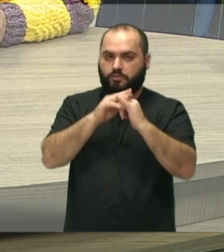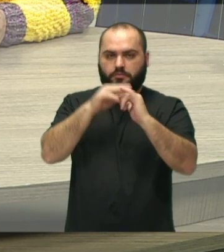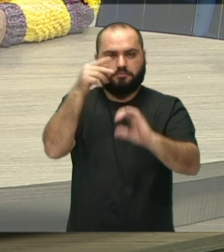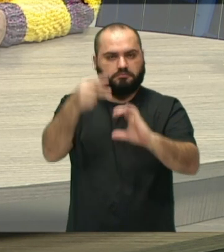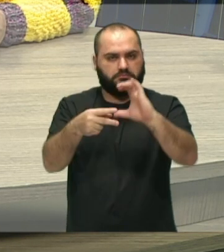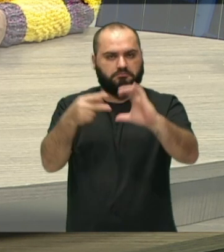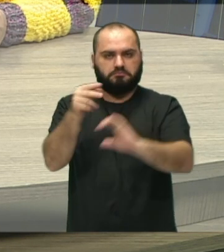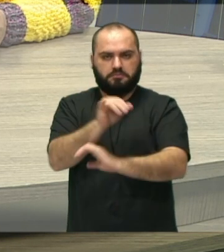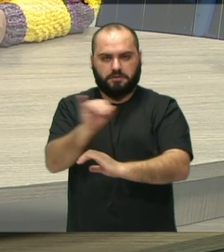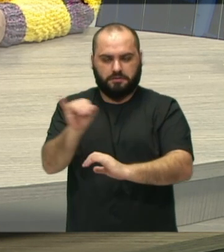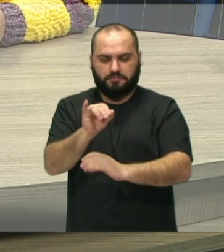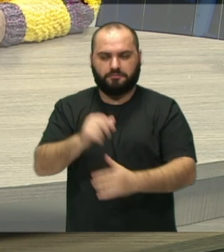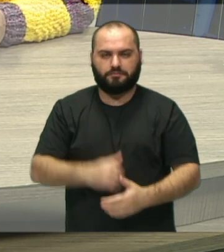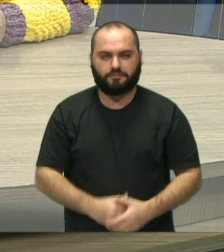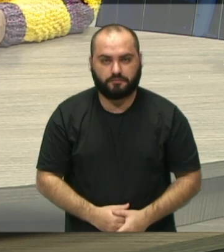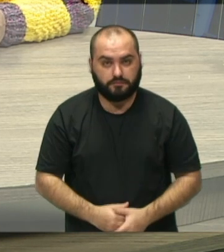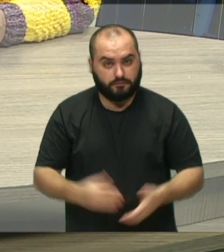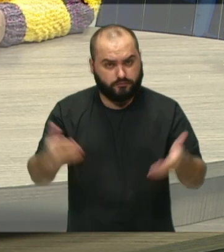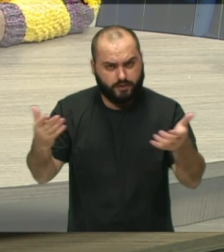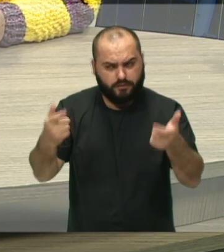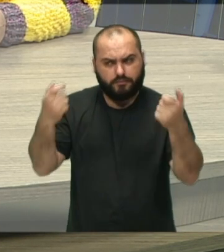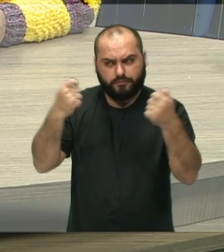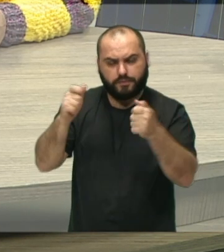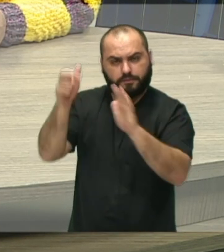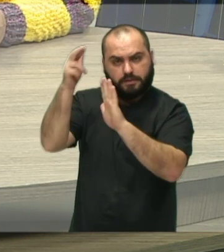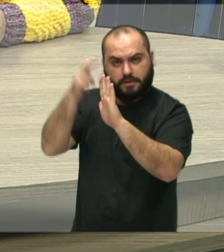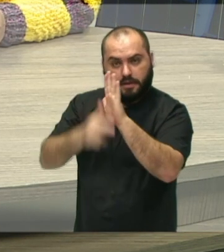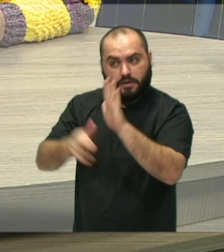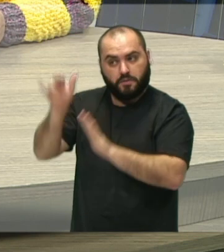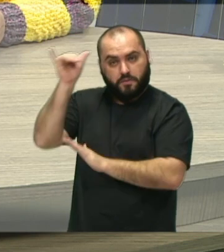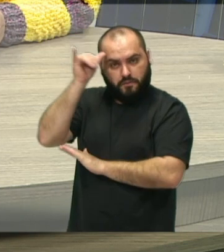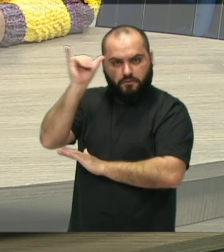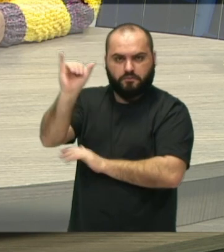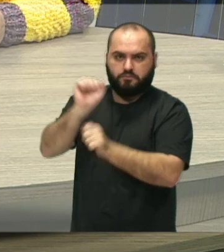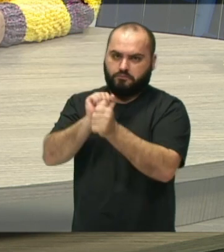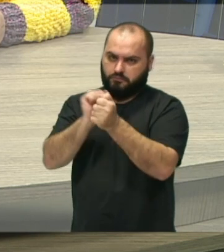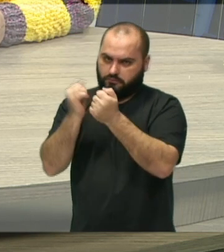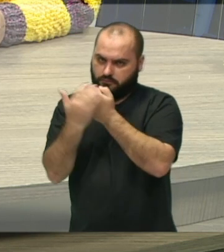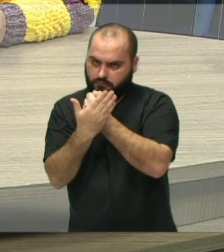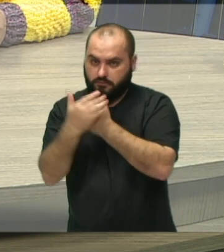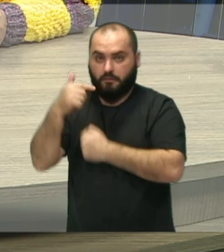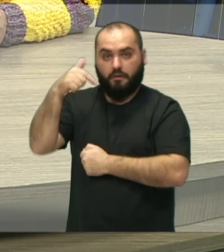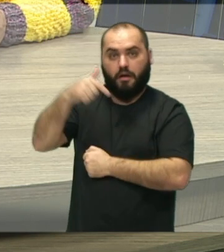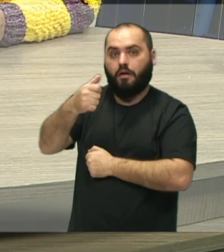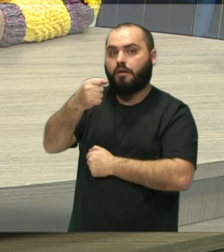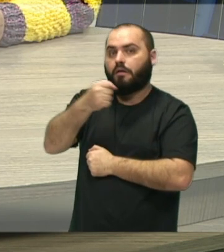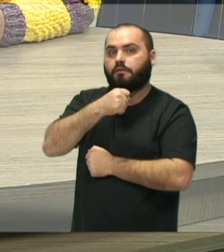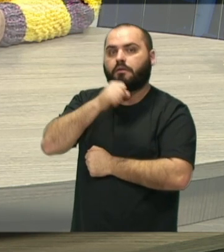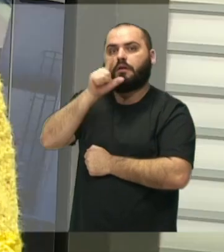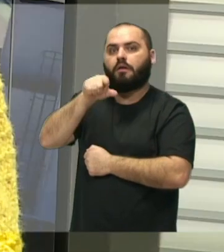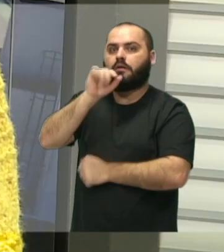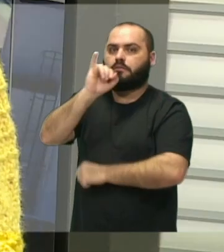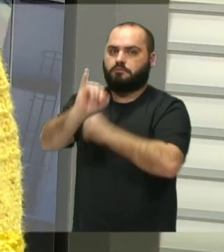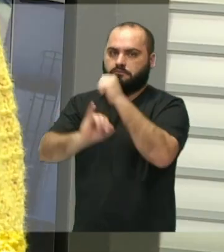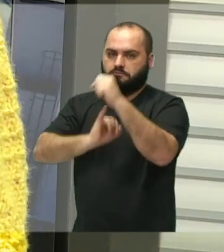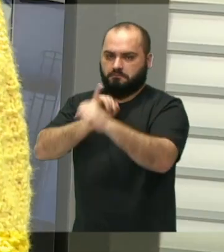Itajaí. E por causa das medidas de prevenção ao Covid-19, esta entrevista é realizada pela